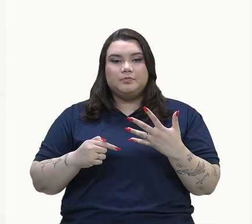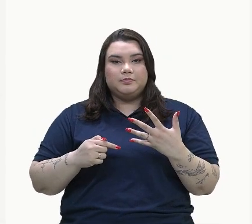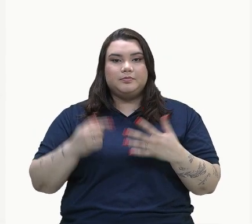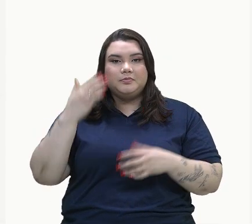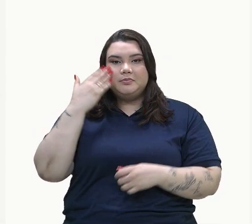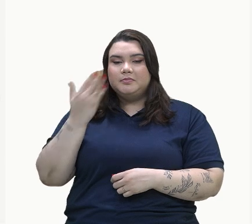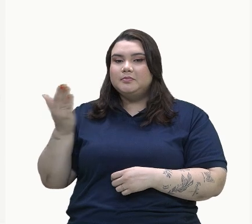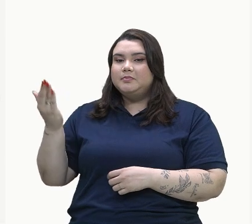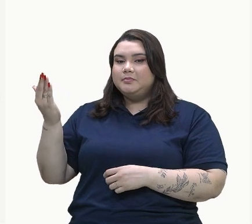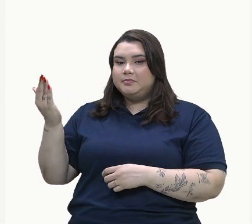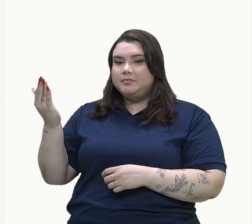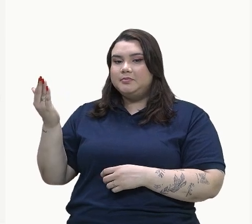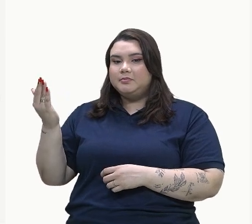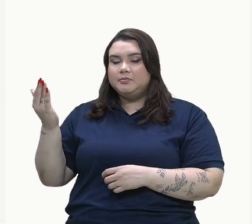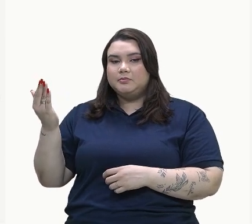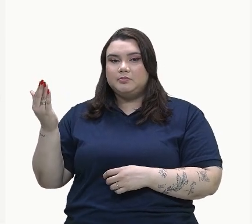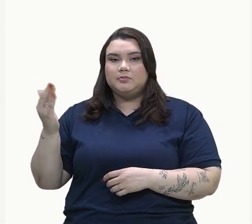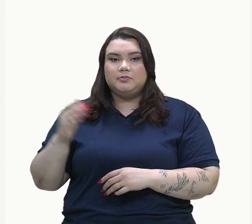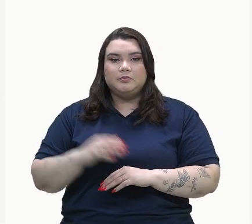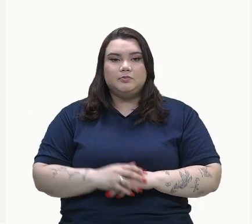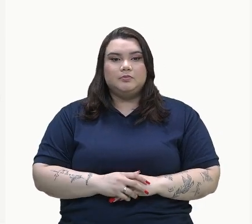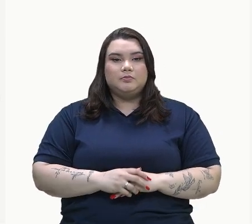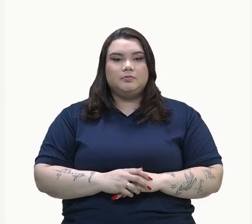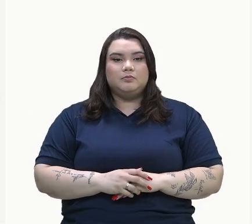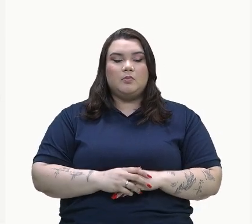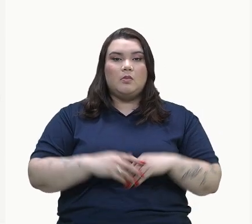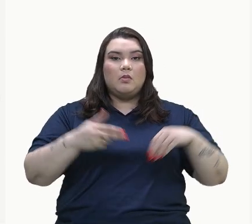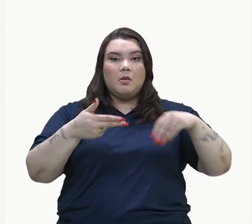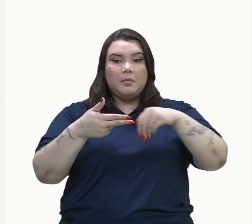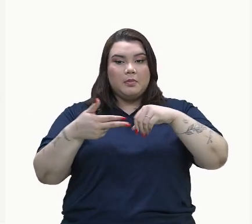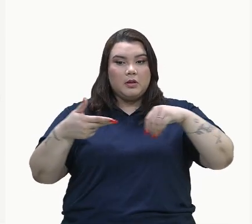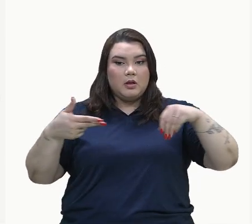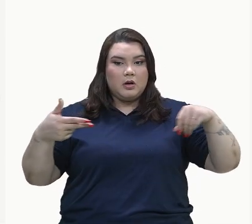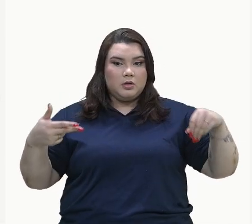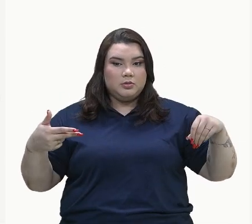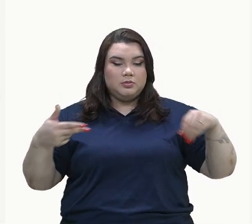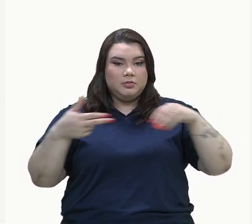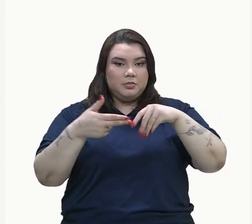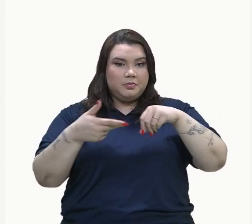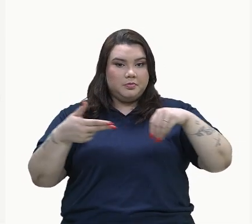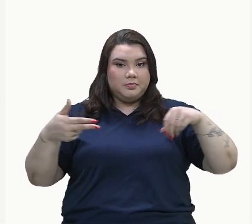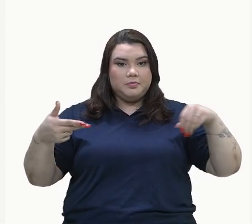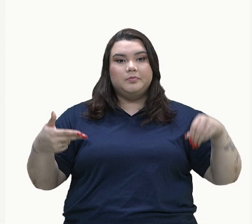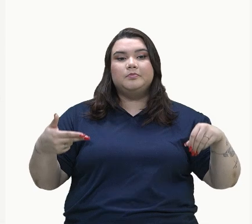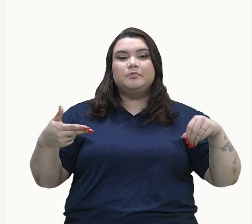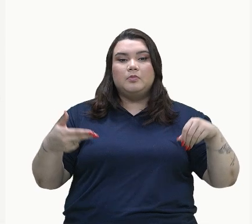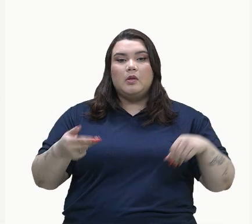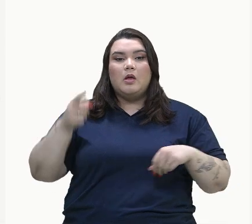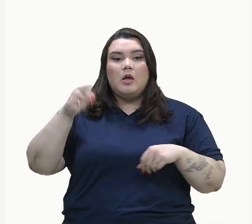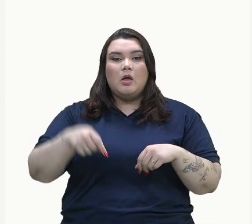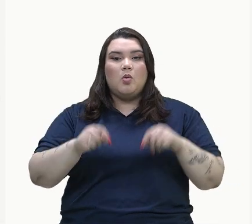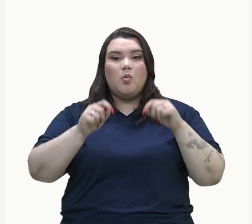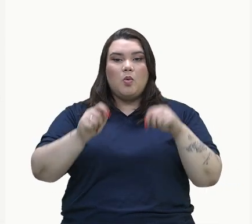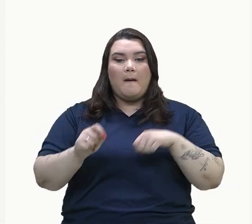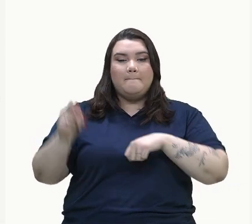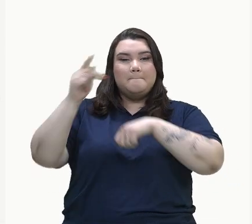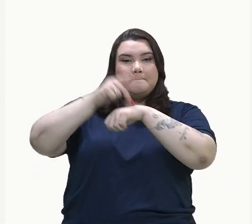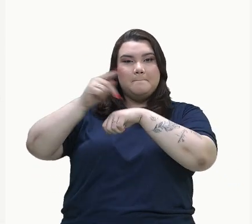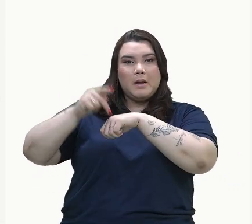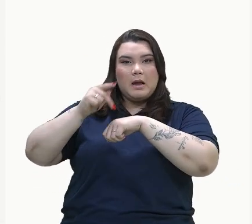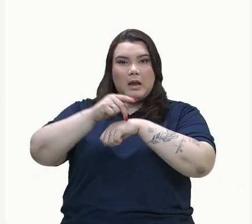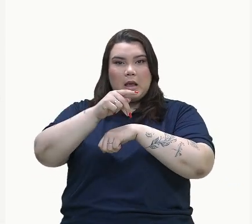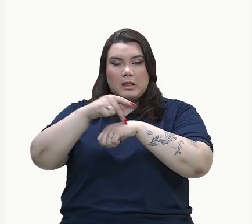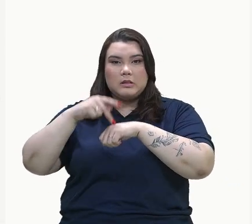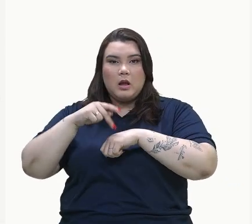componentes ali, né, que o solo tem. Minerais. Temos ali os minerais que são fragmentos de rochas decompostas,